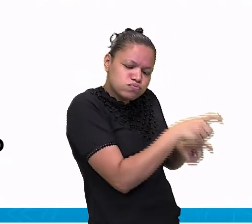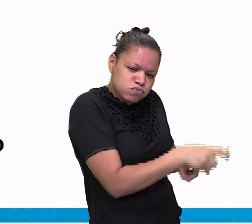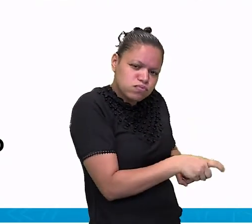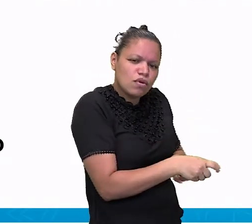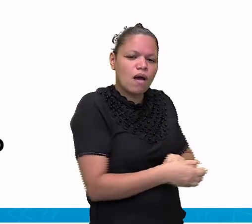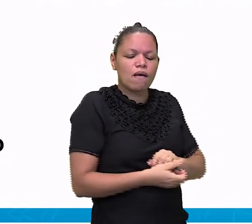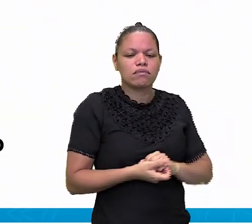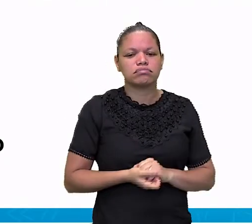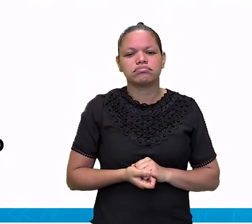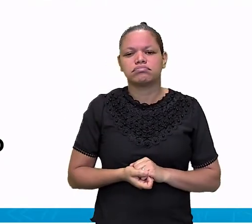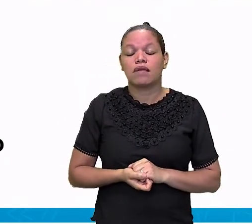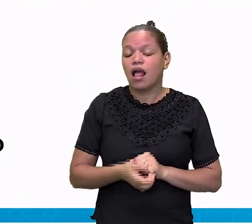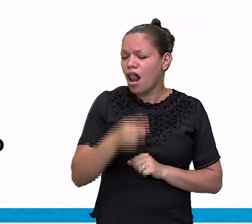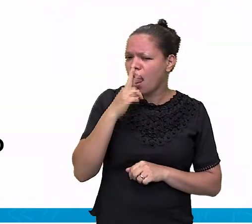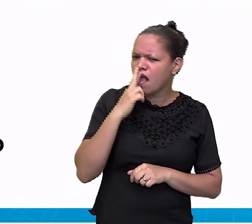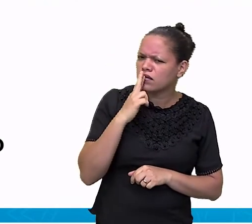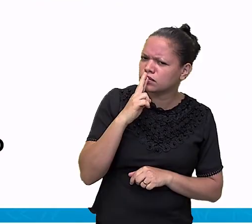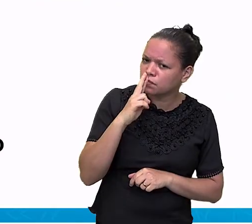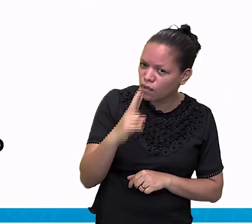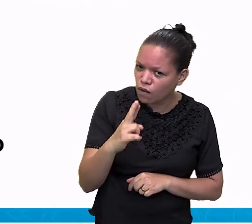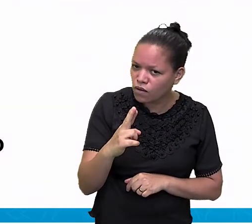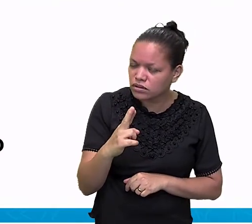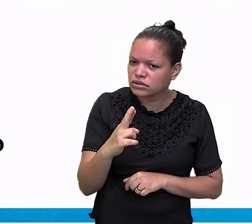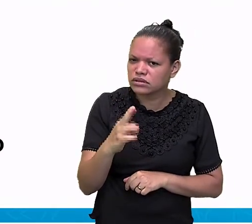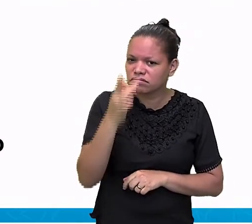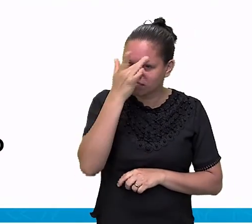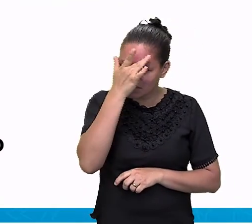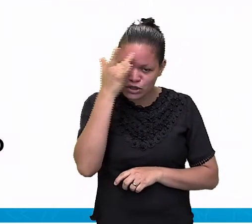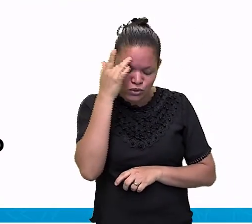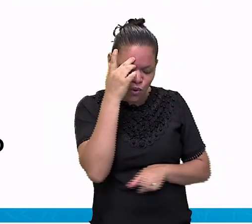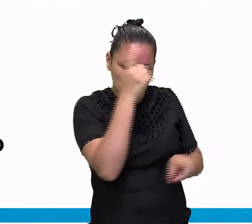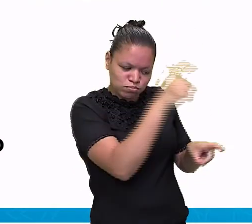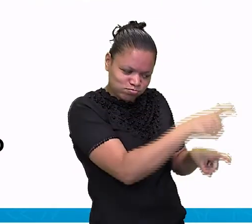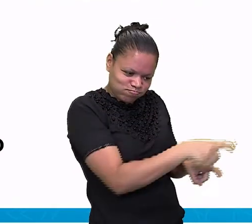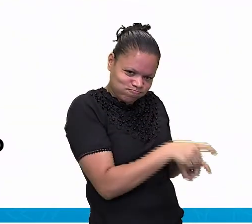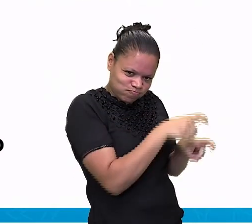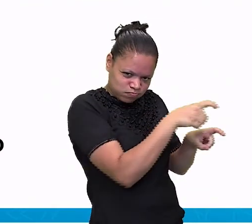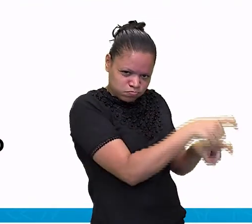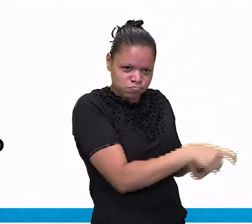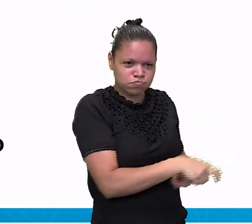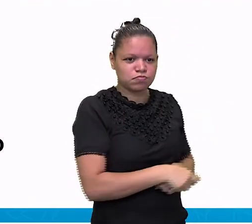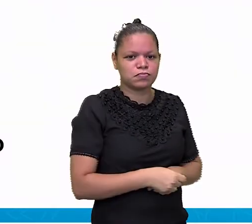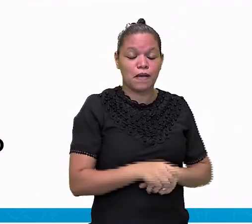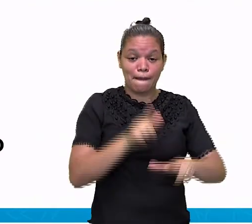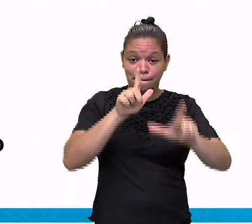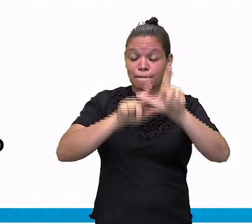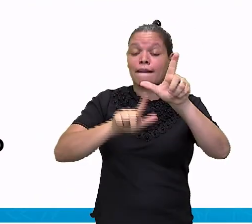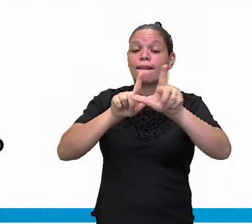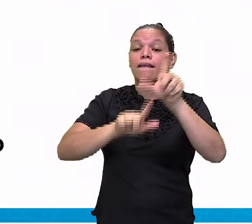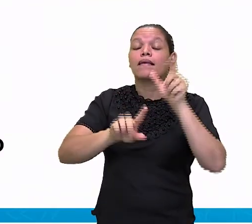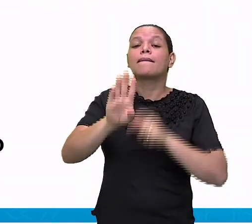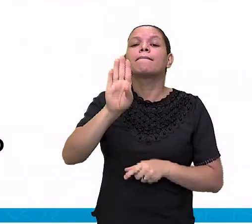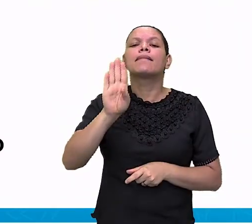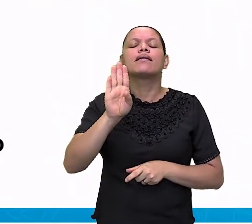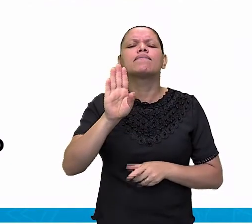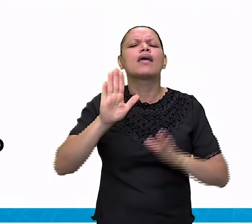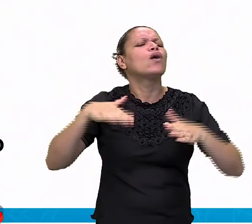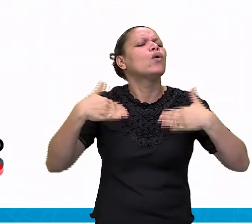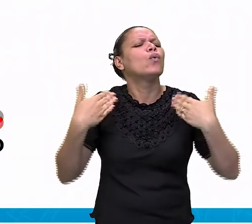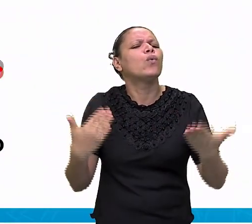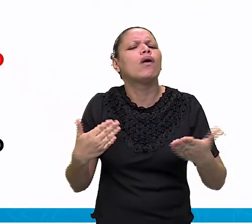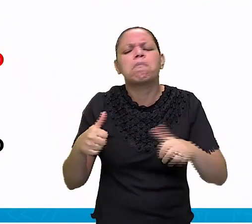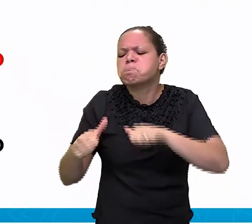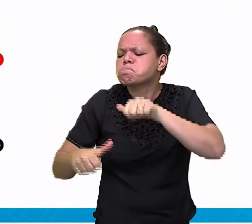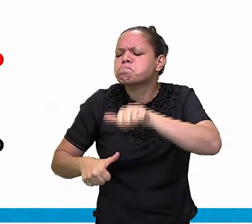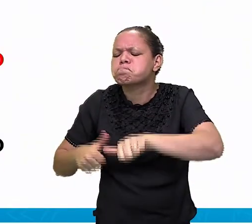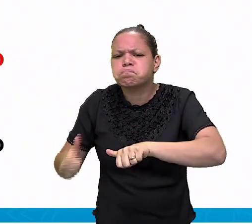64% ainda ocupava os espaços rurais. Letra B. Quando isso mudou? E por que